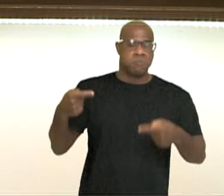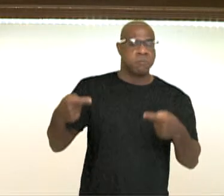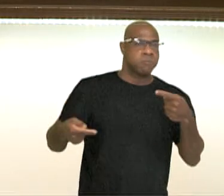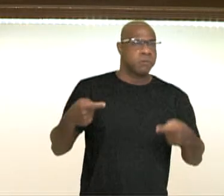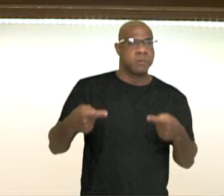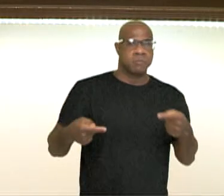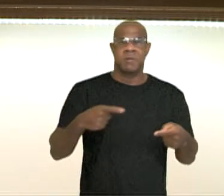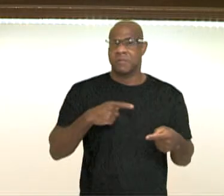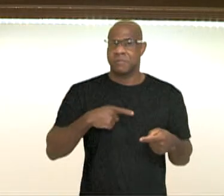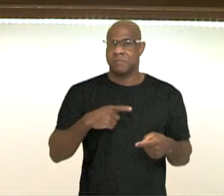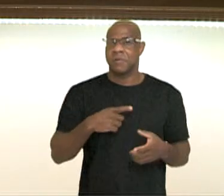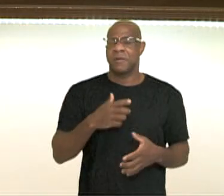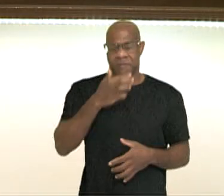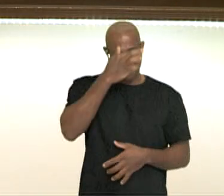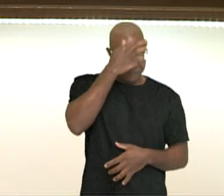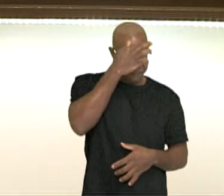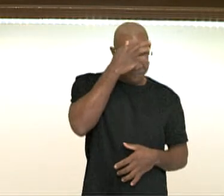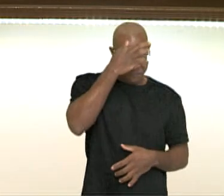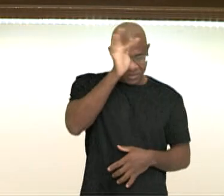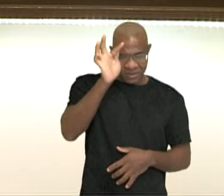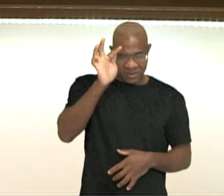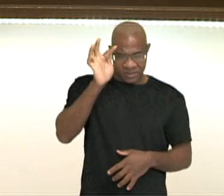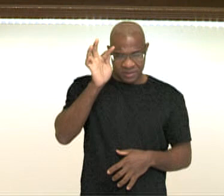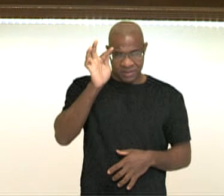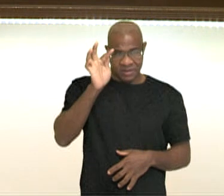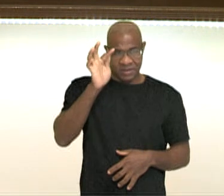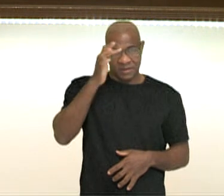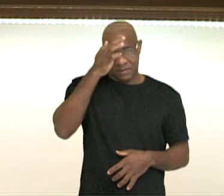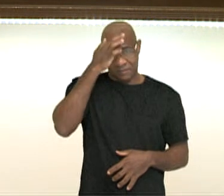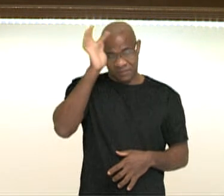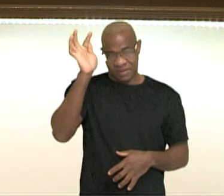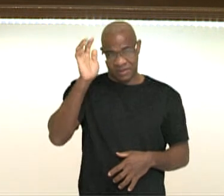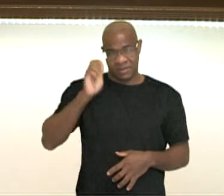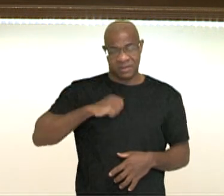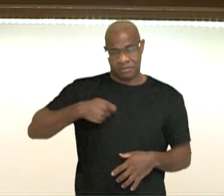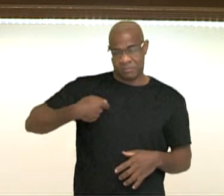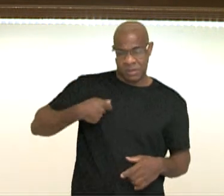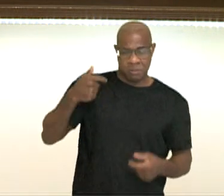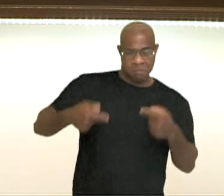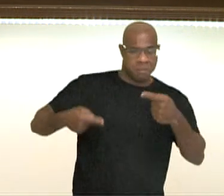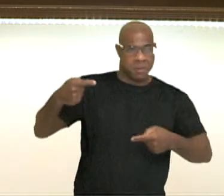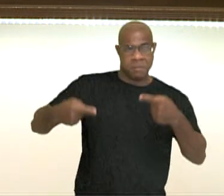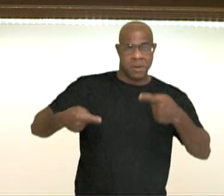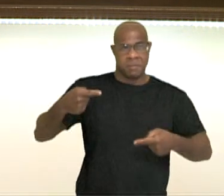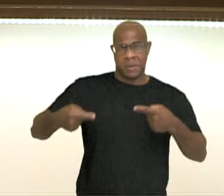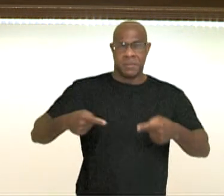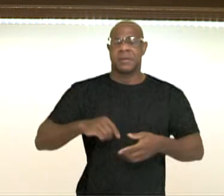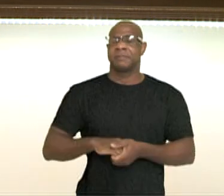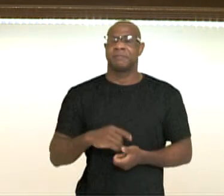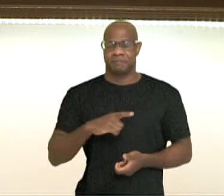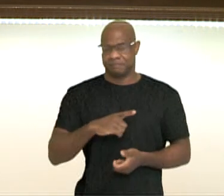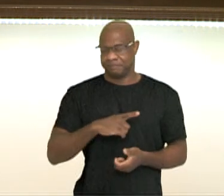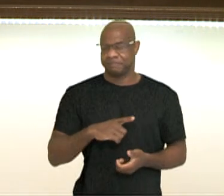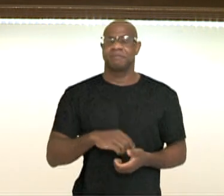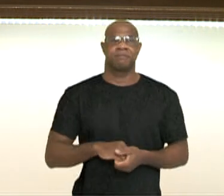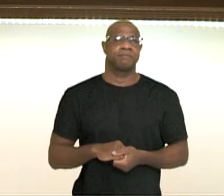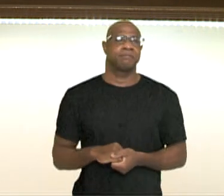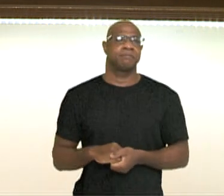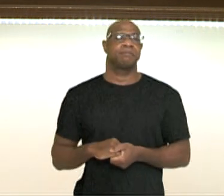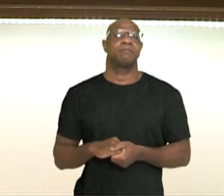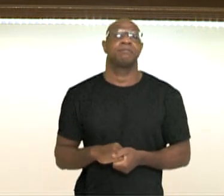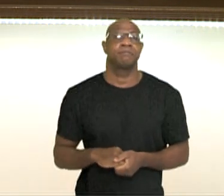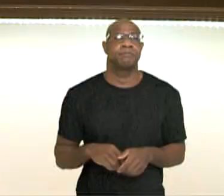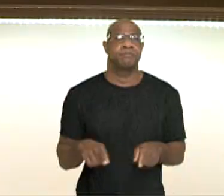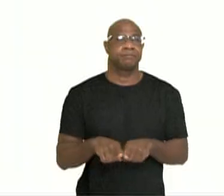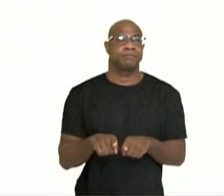e França, mas ao final a França acaba pegando boa parte desse território das Antilhas. Essas colônias francesas, né, eram utilizadas